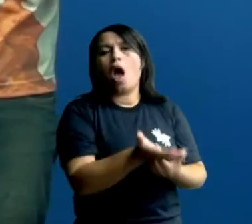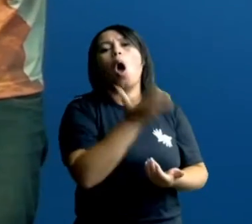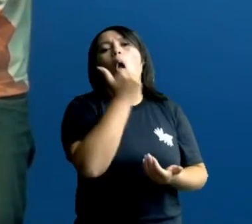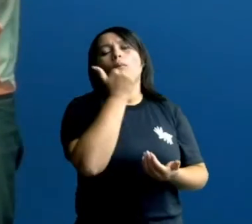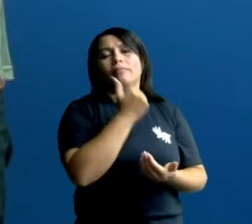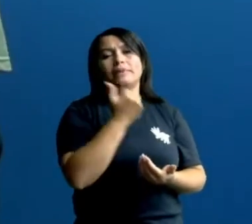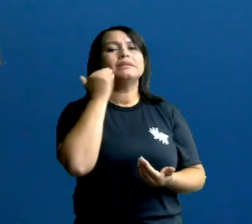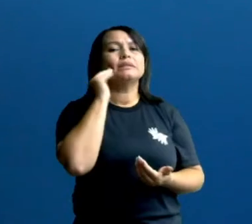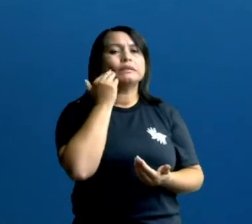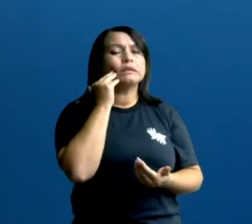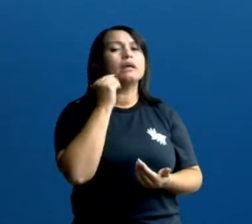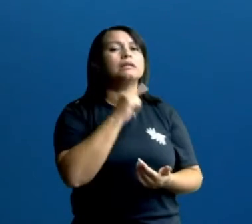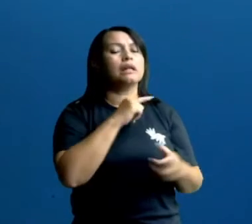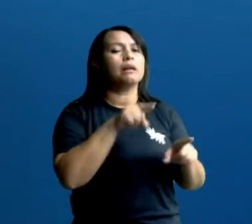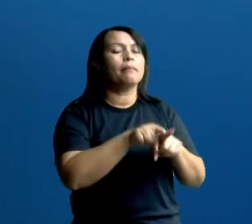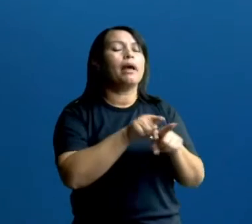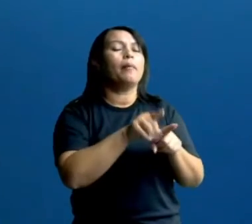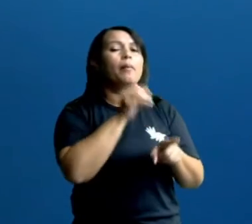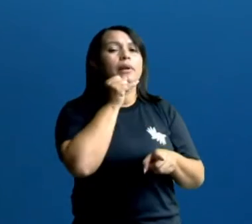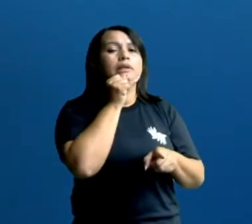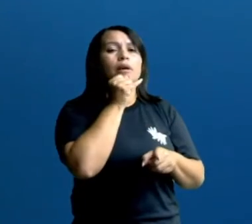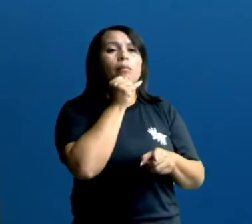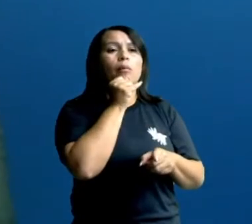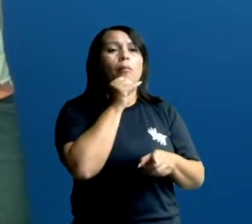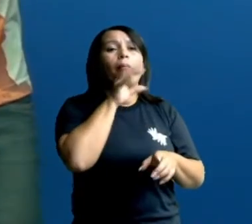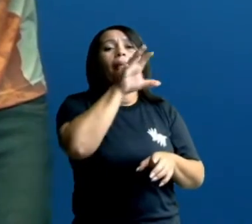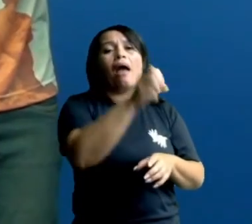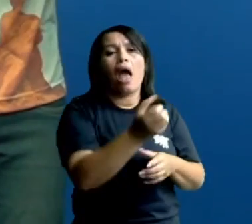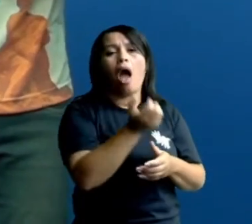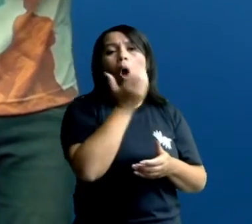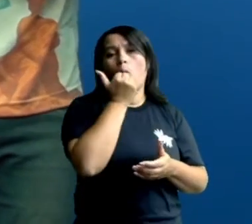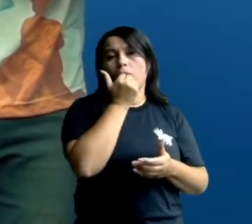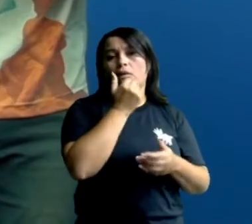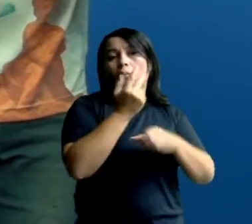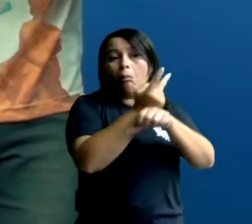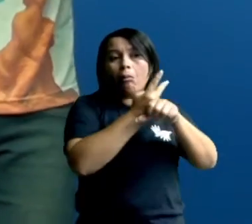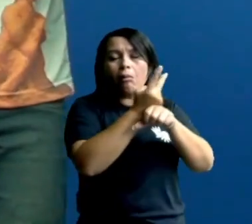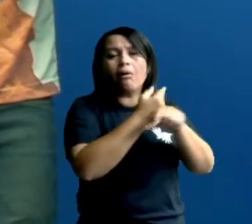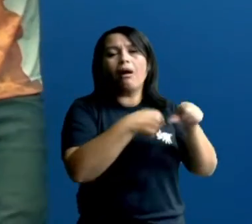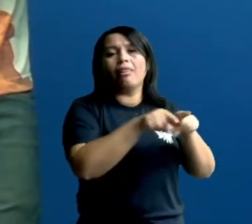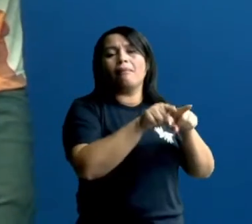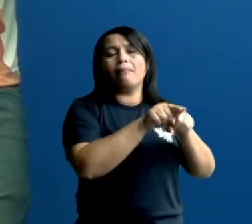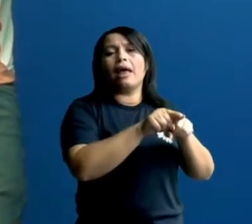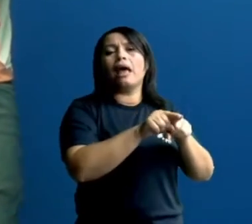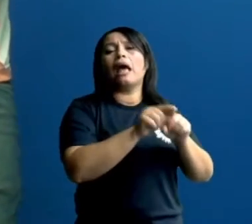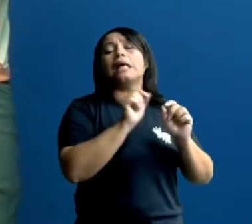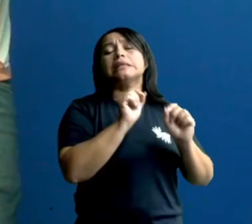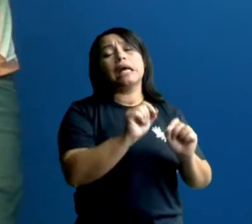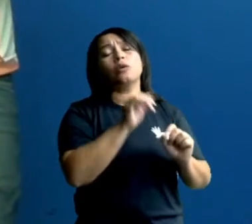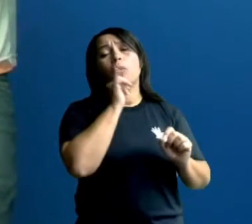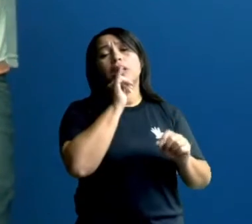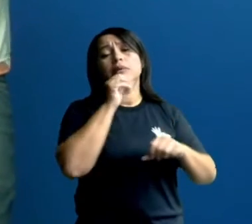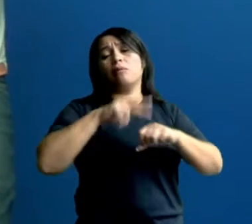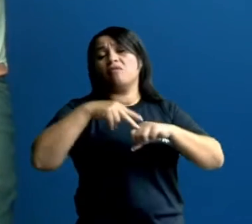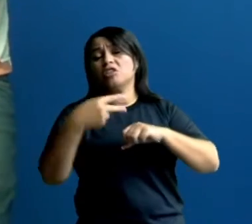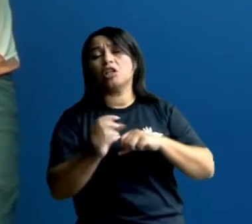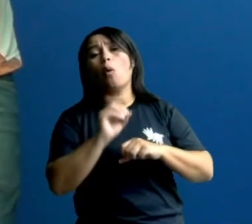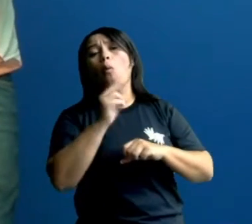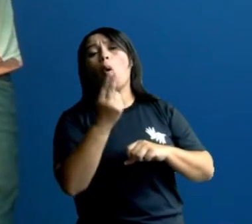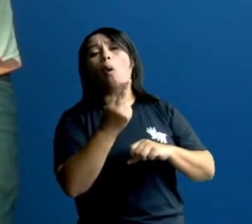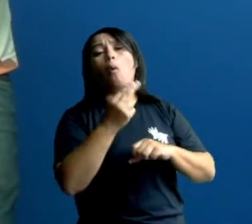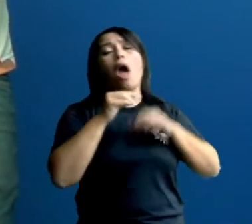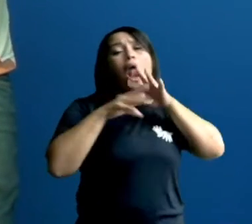precisam consumir uma presa, né? Eles precisam consumir alimentos, sejam eles de origem vegetal ou